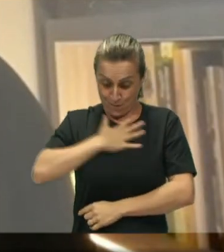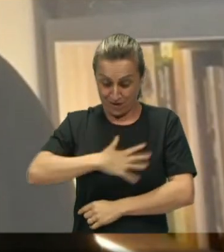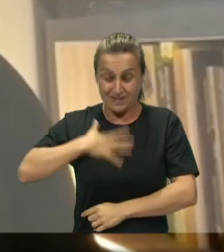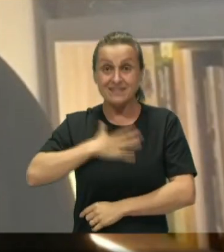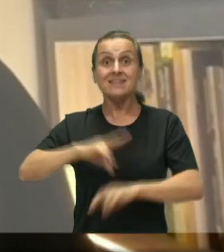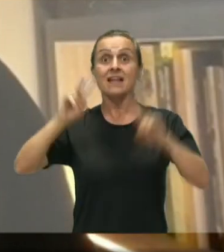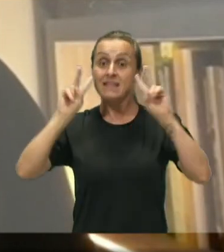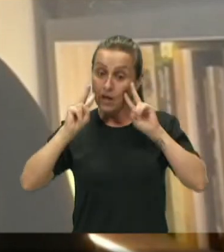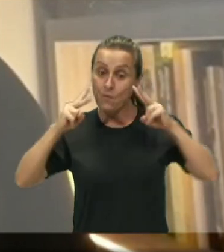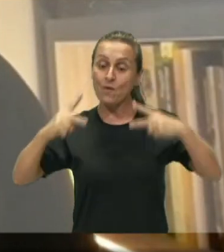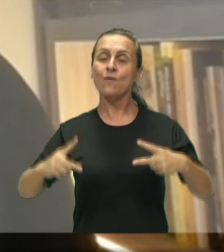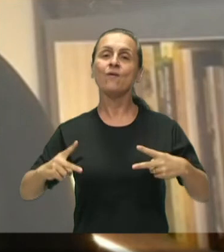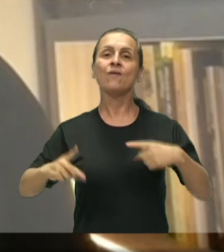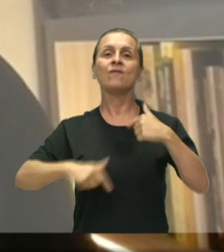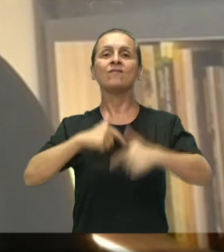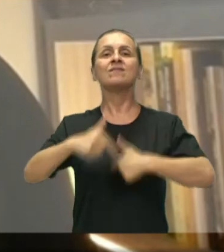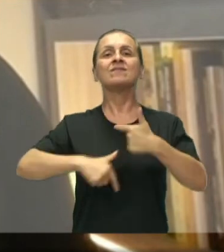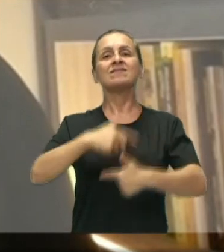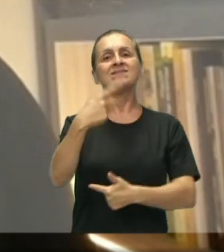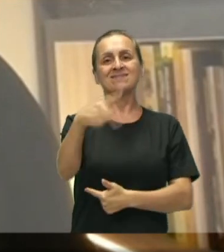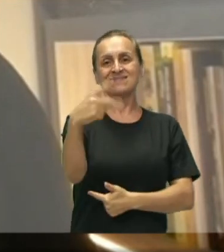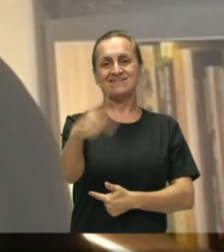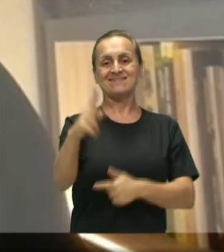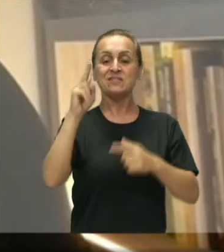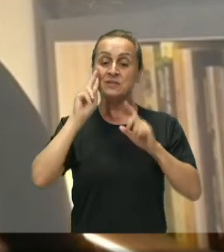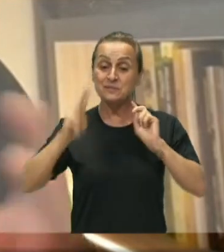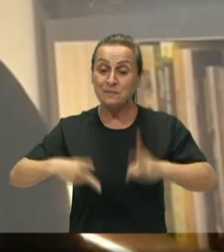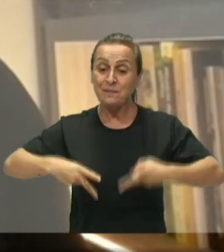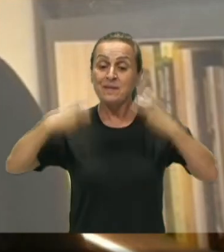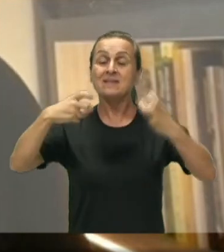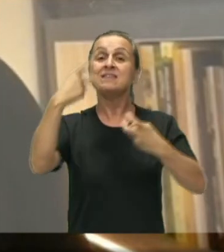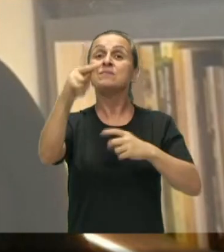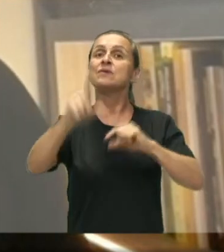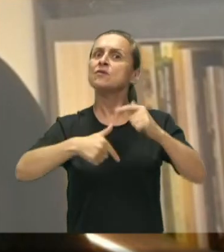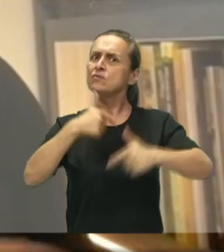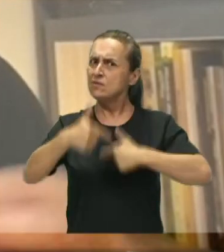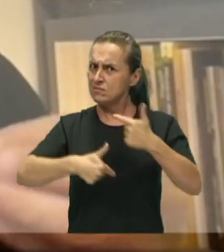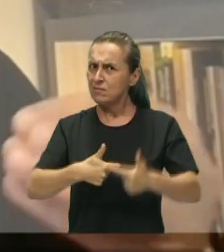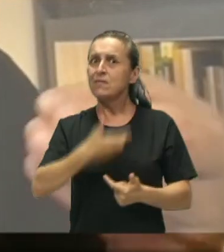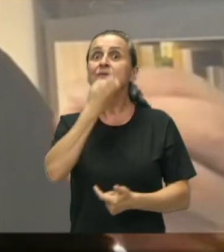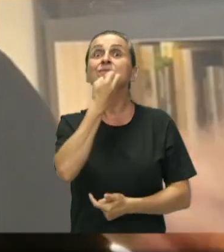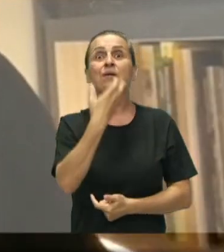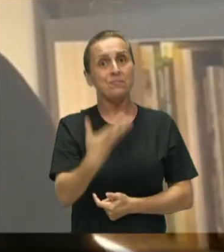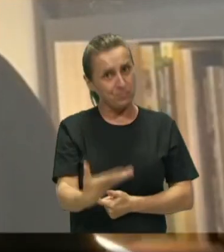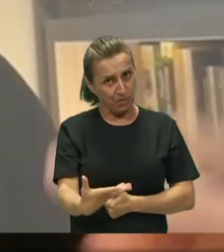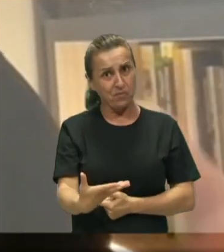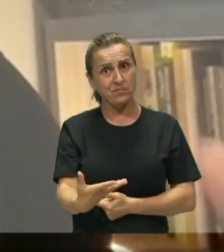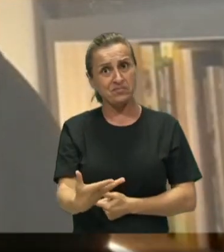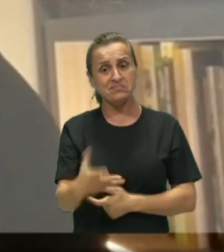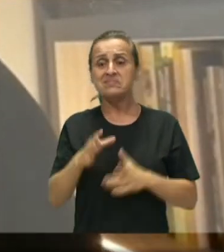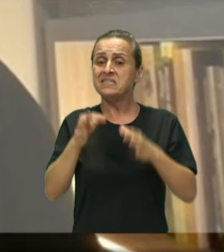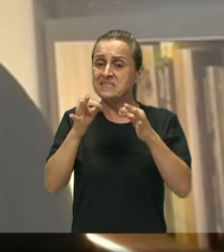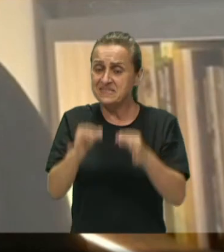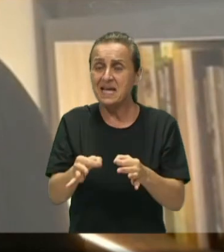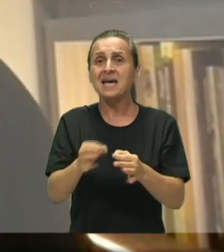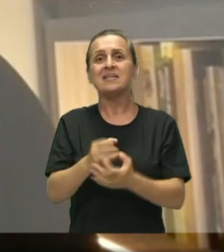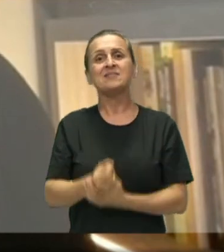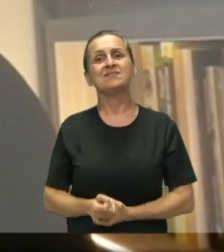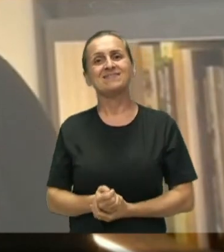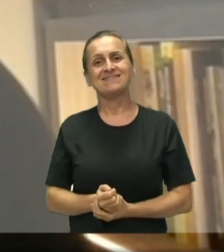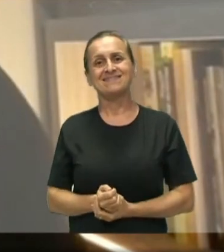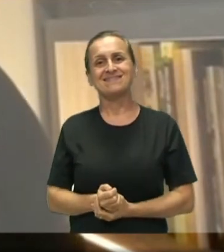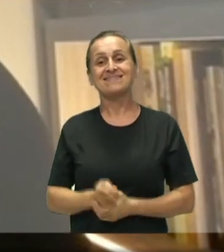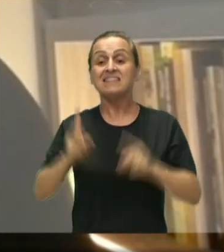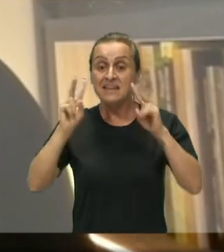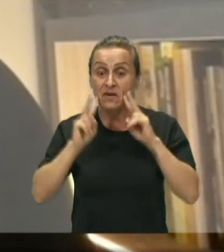ter o reconhecimento do trabalho de ver que o seu trabalho ele está desempenhando de uma maneira é assertiva correta que